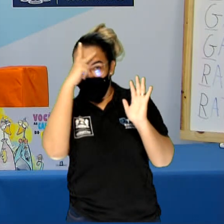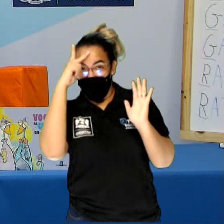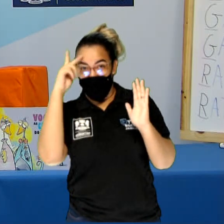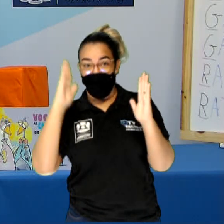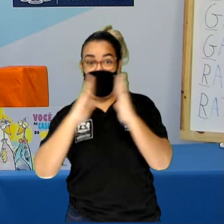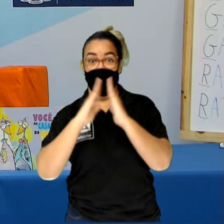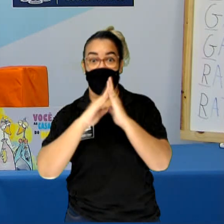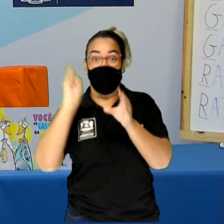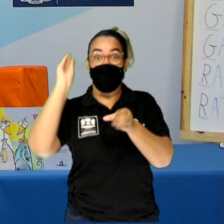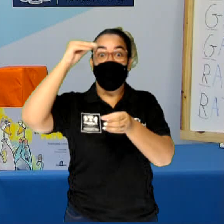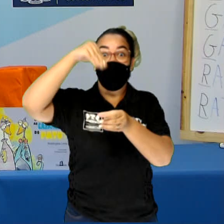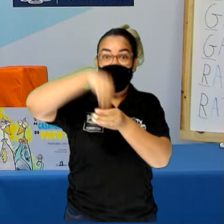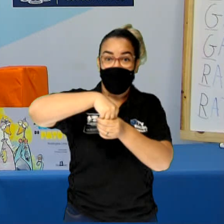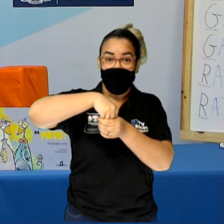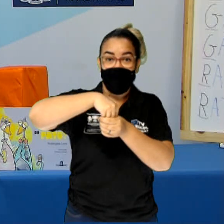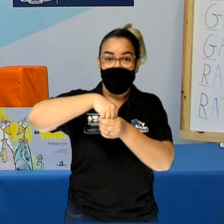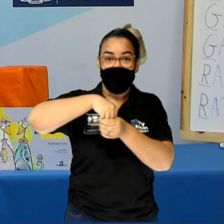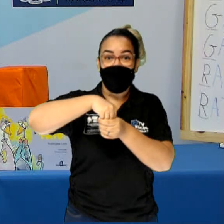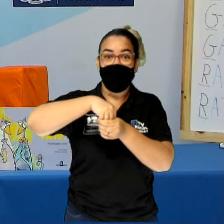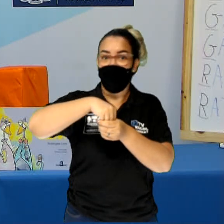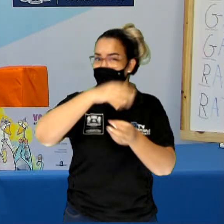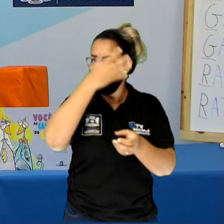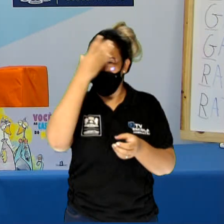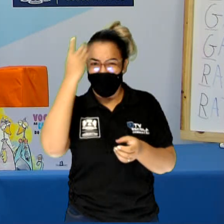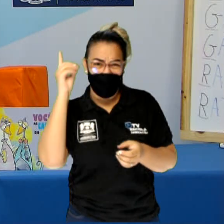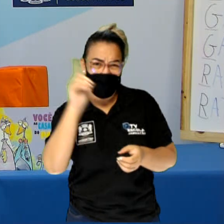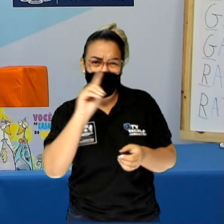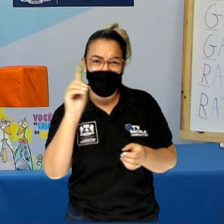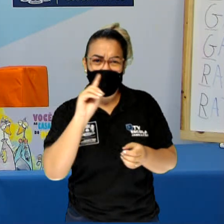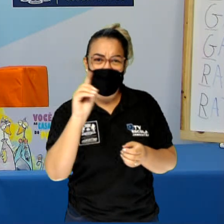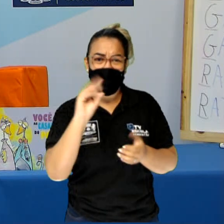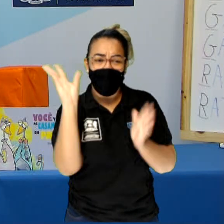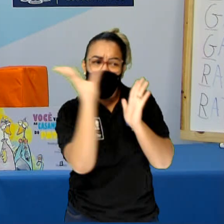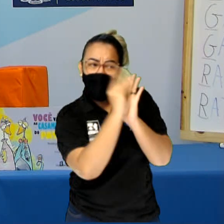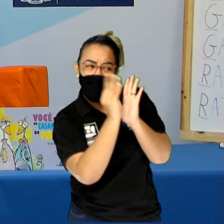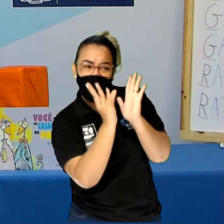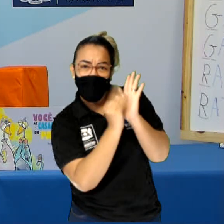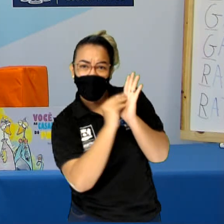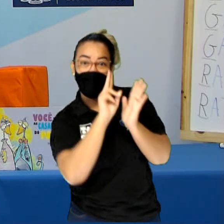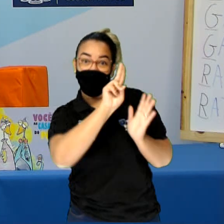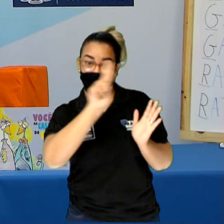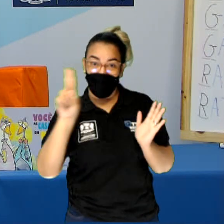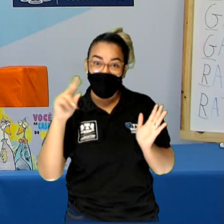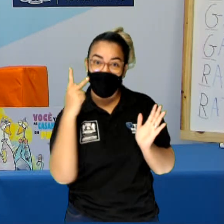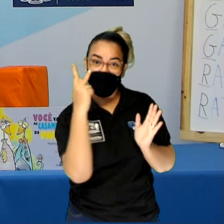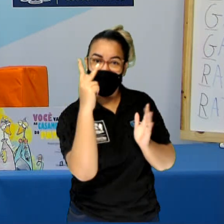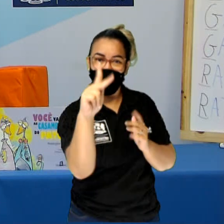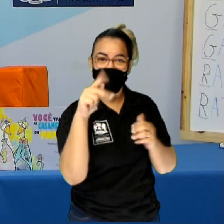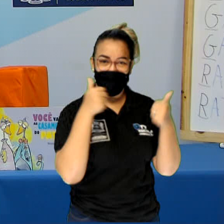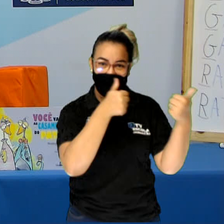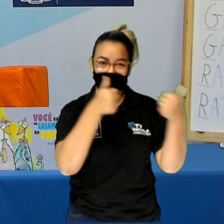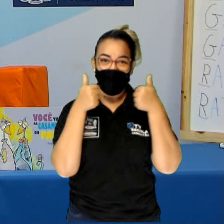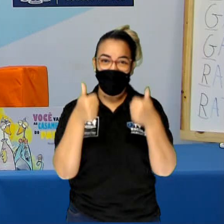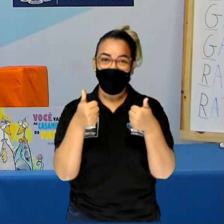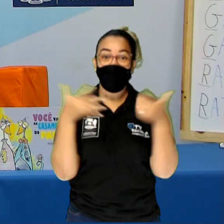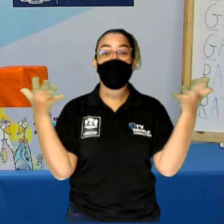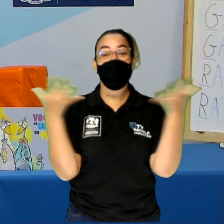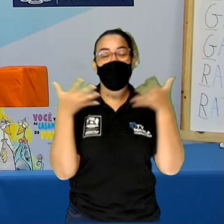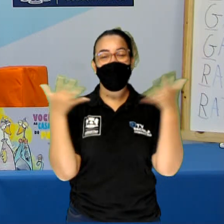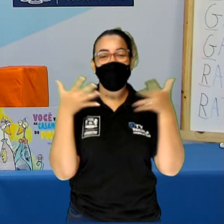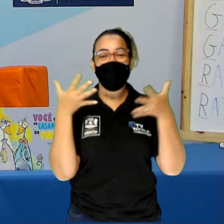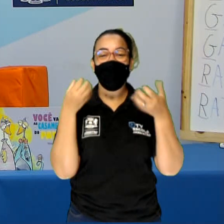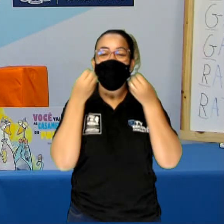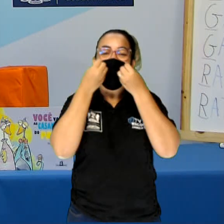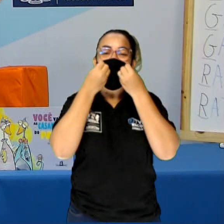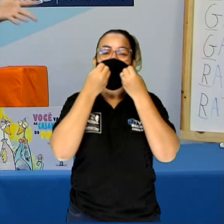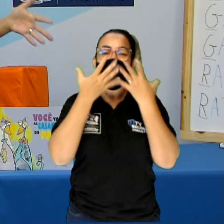na sua casa. E não esquece de colocar e registrar o seu nome também, certo? Hoje foi